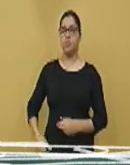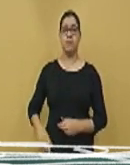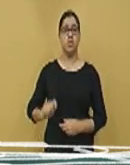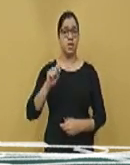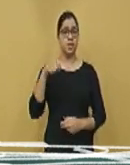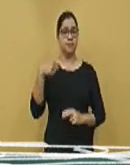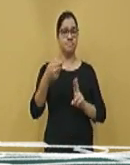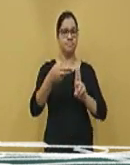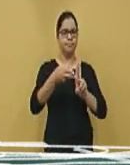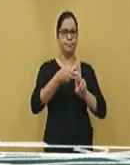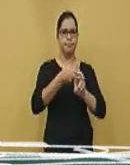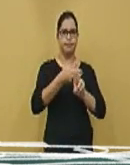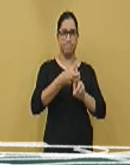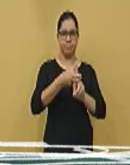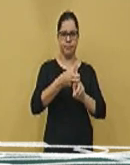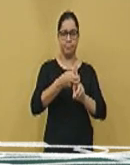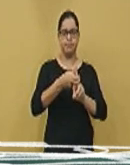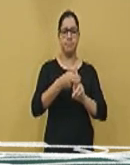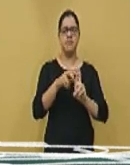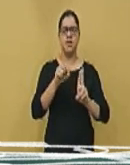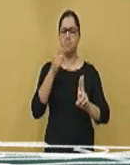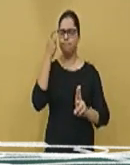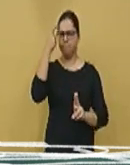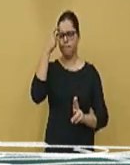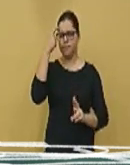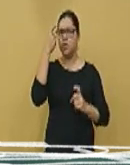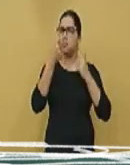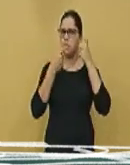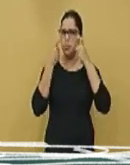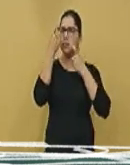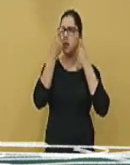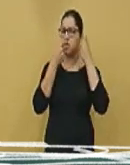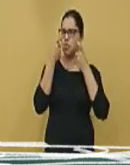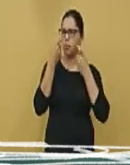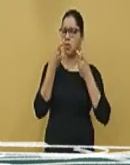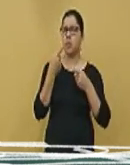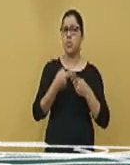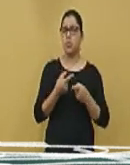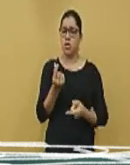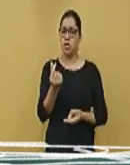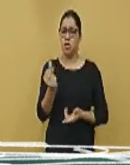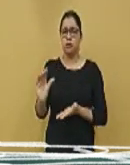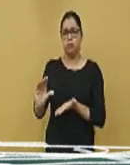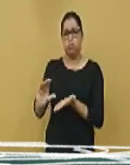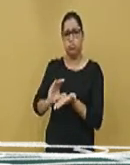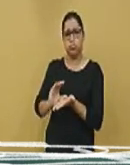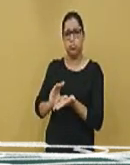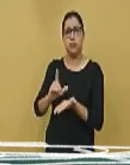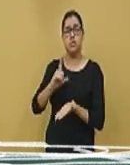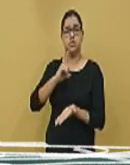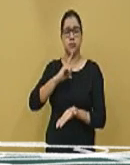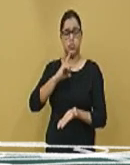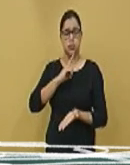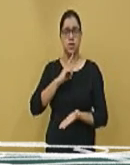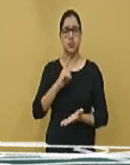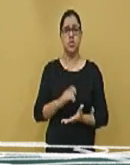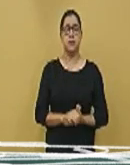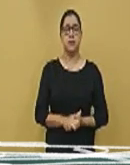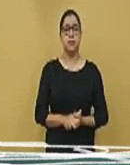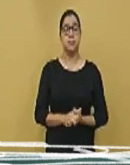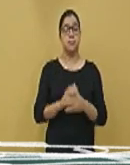UAB. E isso nos preocupa muito, porque muito do recurso que a nossa unidade acadêmica da